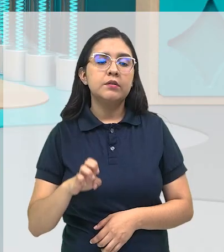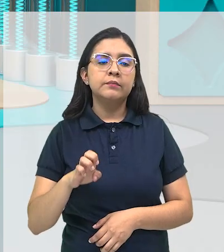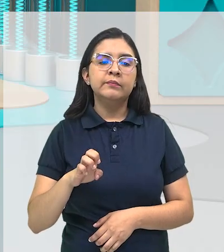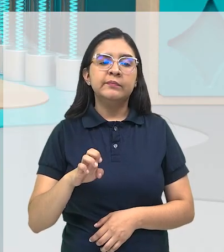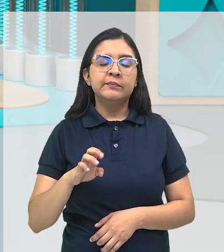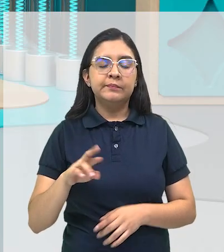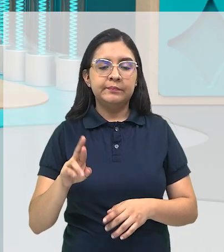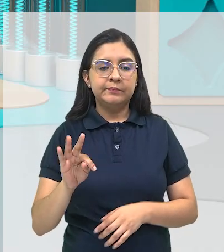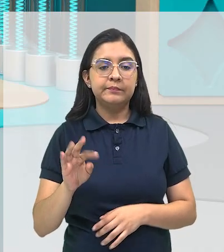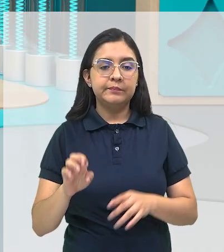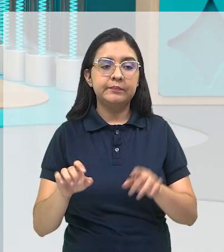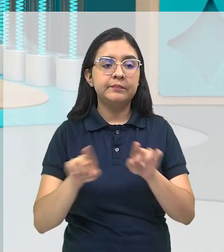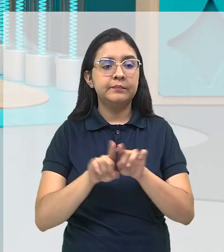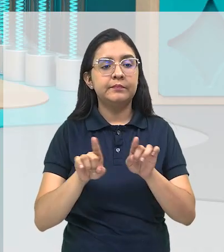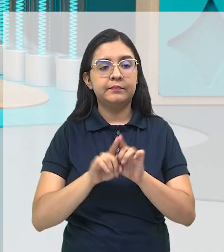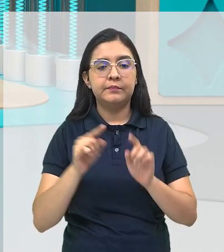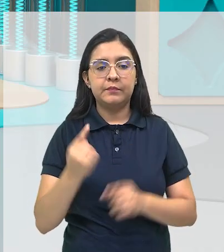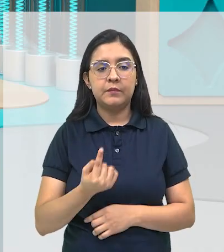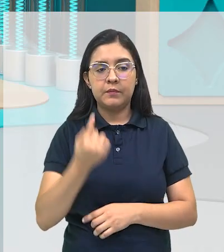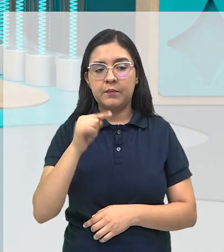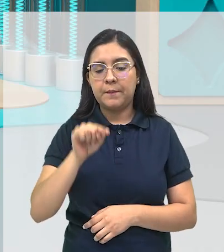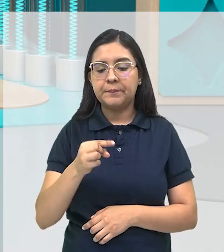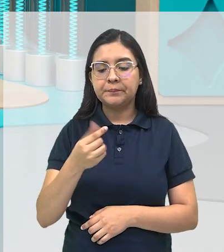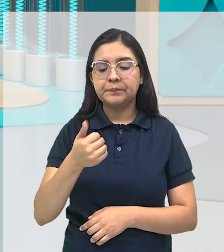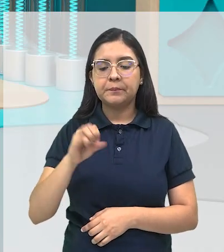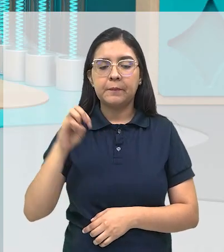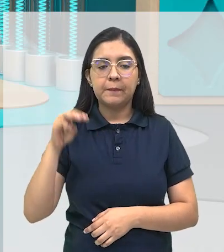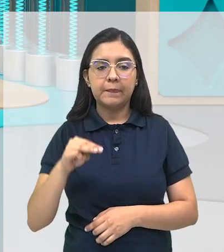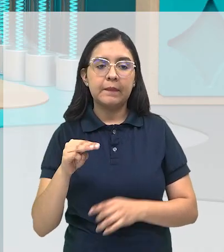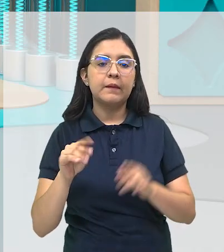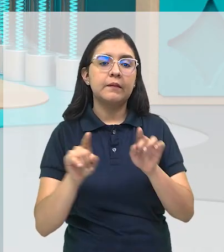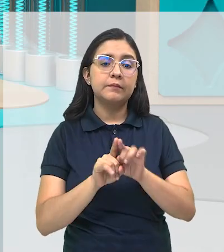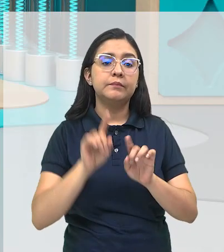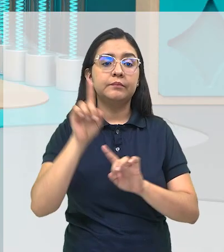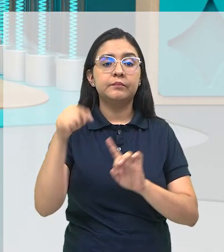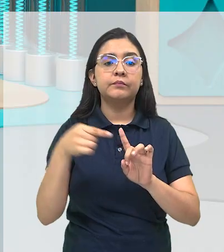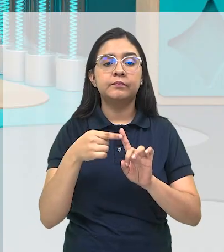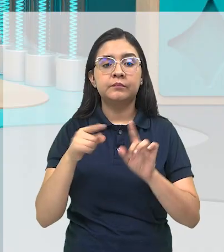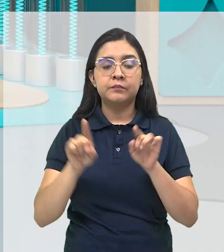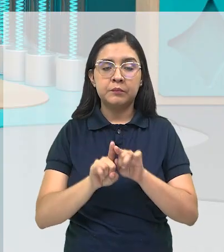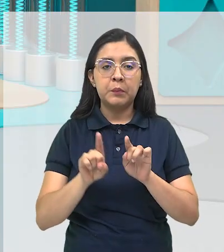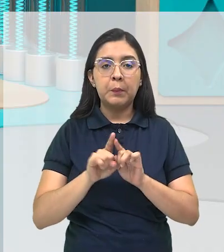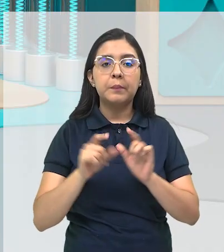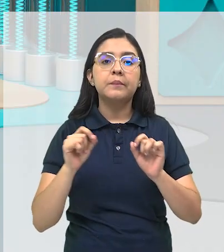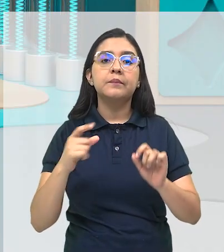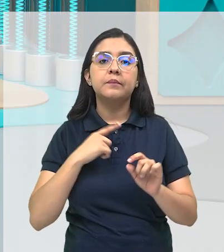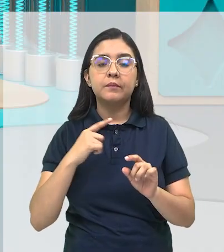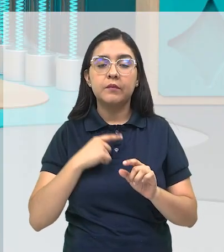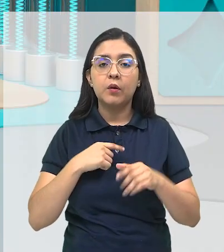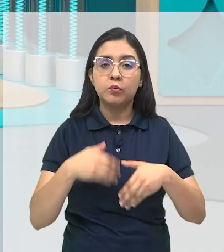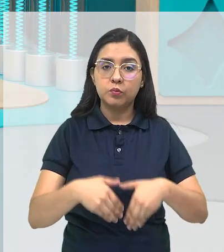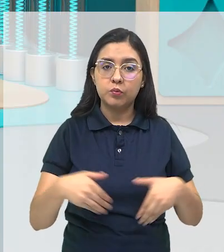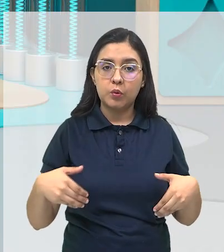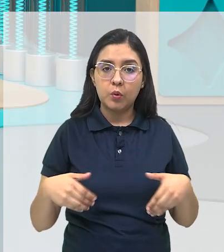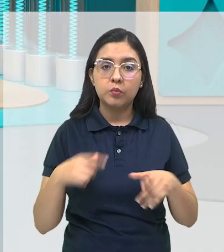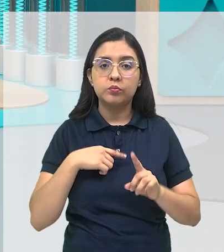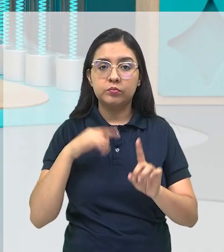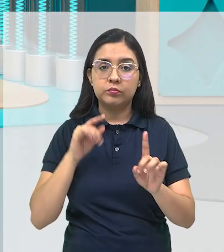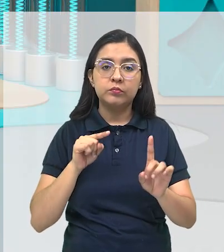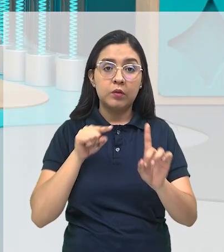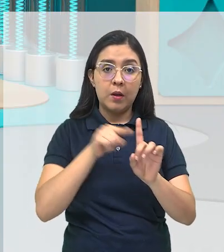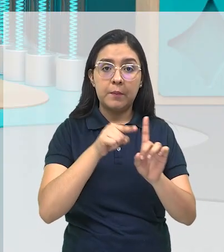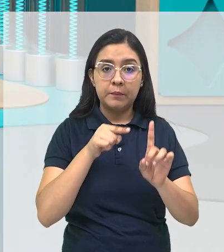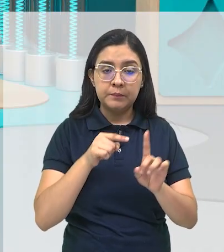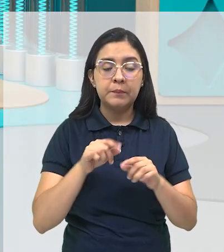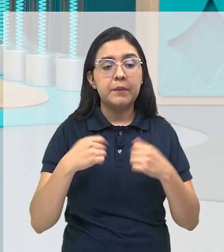pesa meio quilo e tem até 1,10 m de comprimento. E ele tem por objetivo atingir o tronco do adversário com a